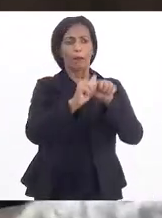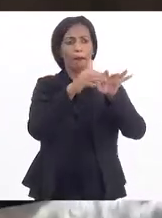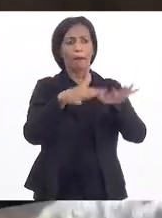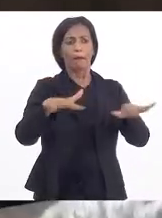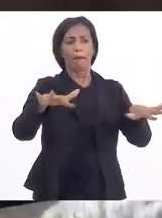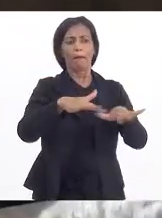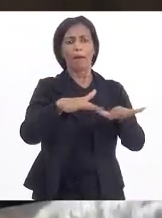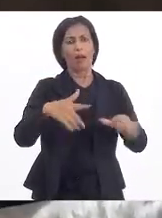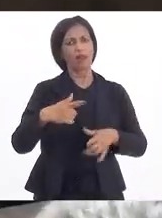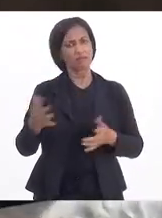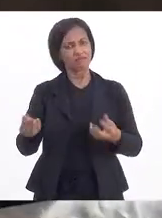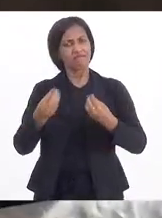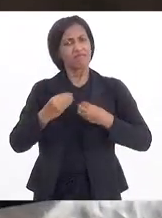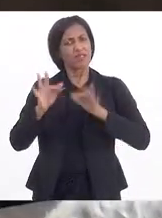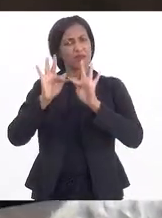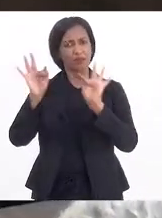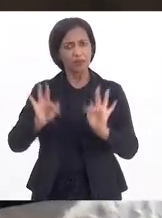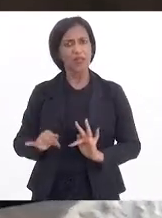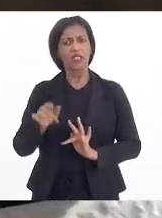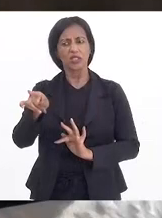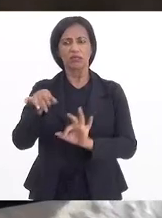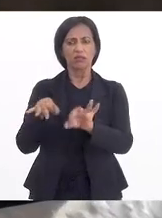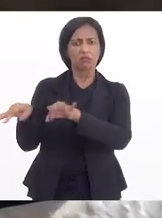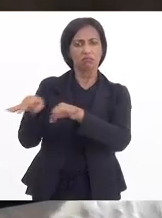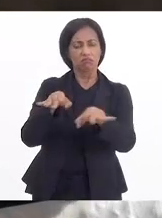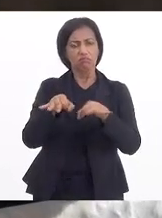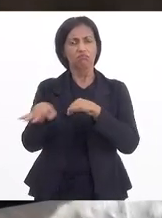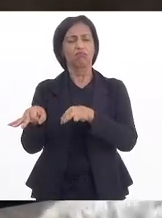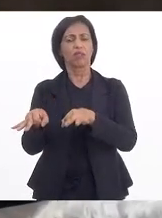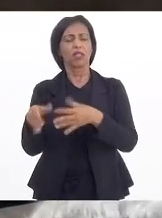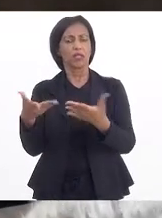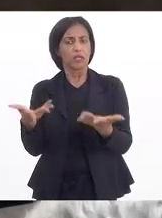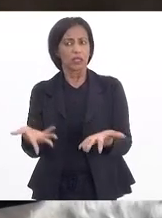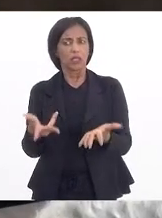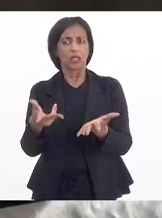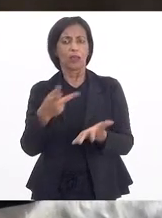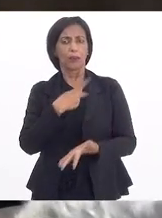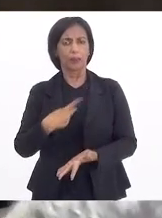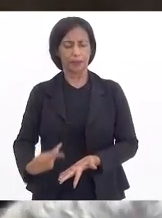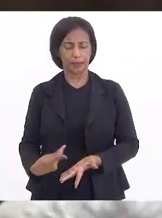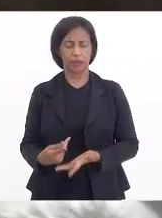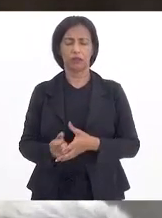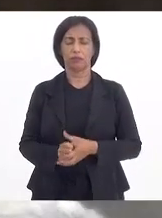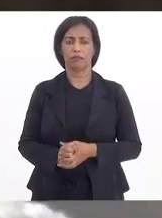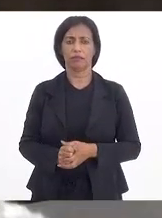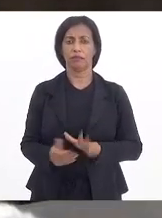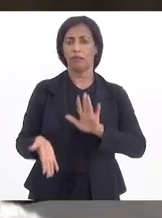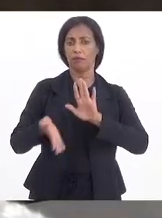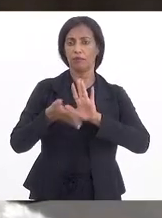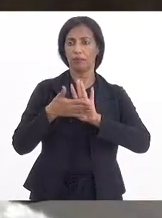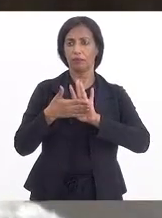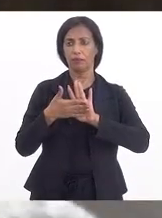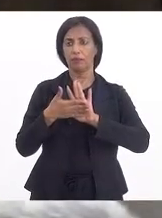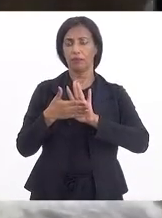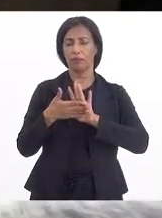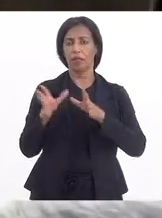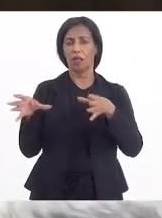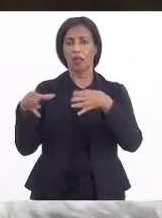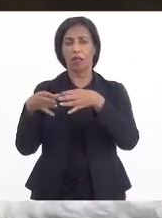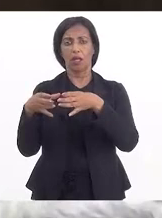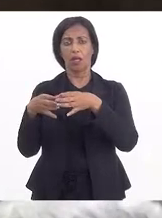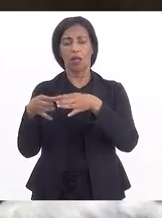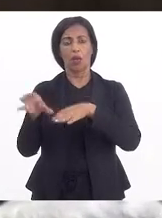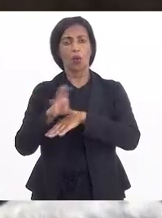fico contente de vocês terem feito dessa maneira então Presidente André Chile ano o parecia da